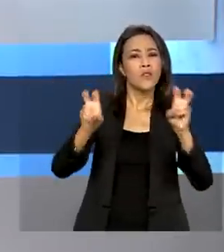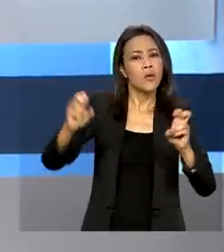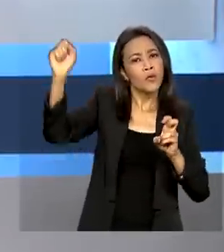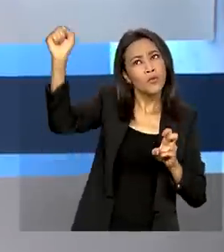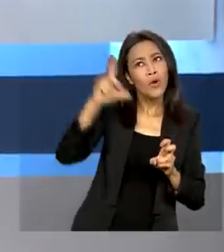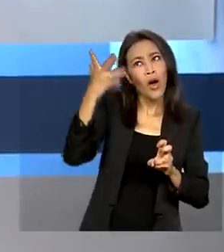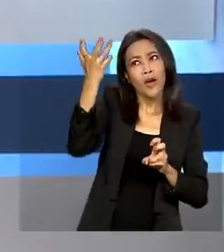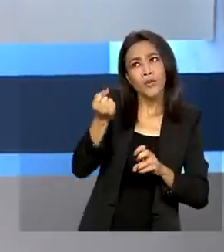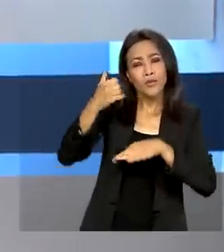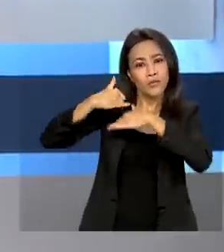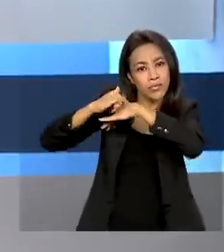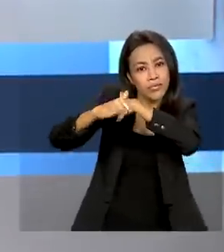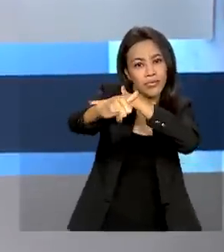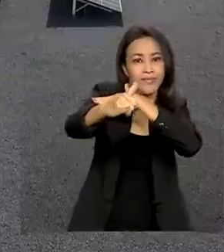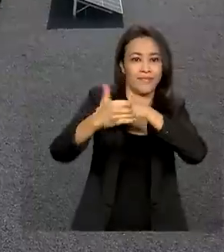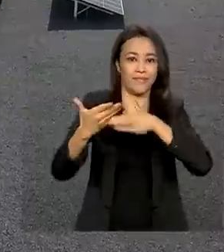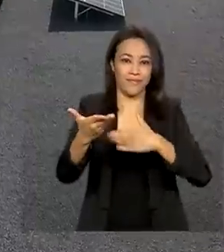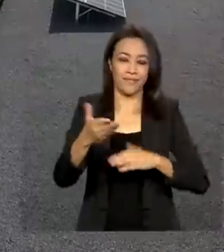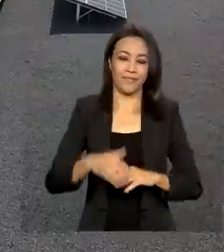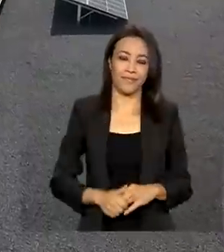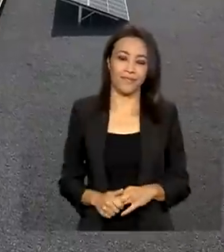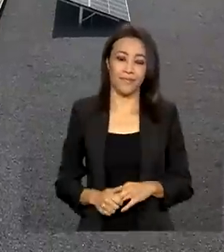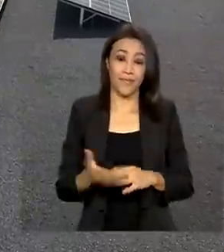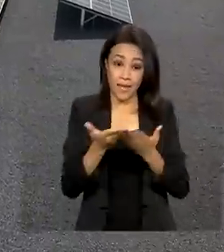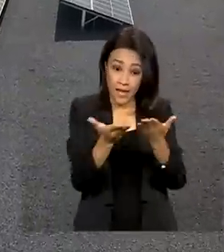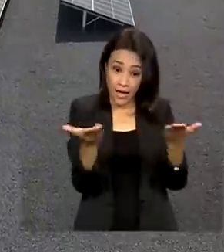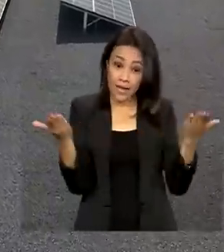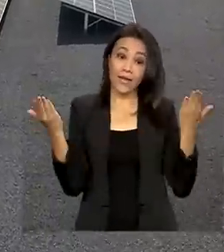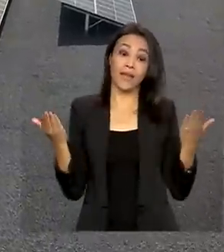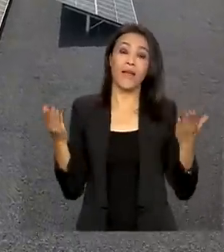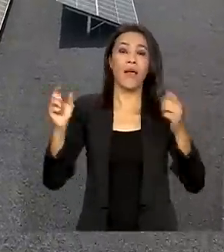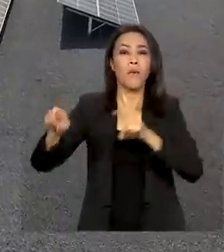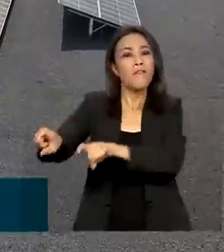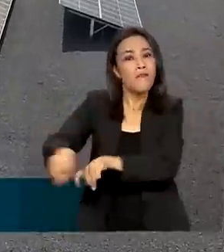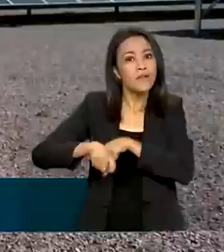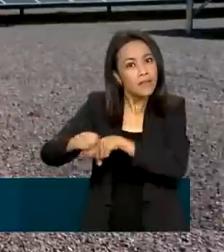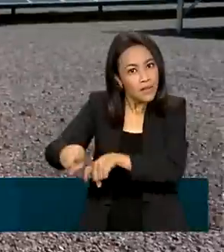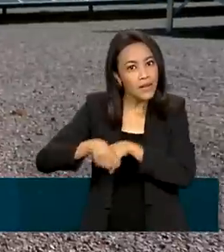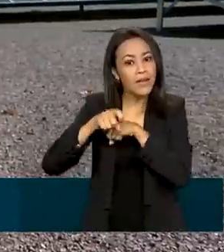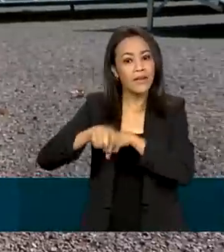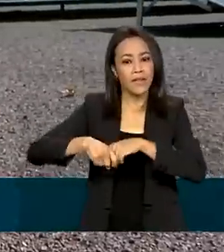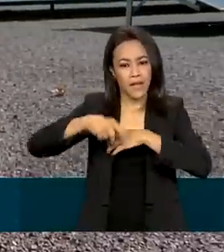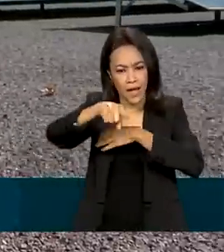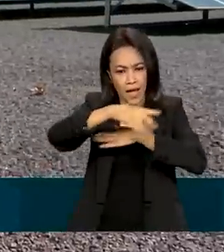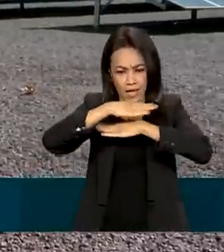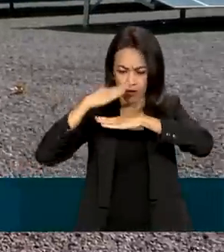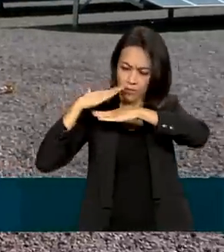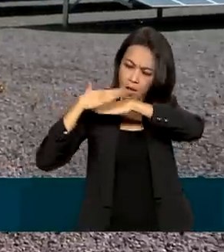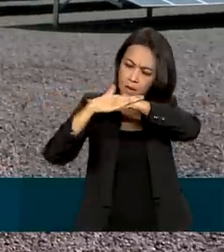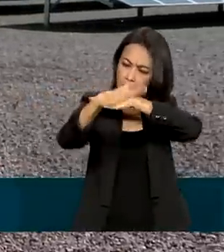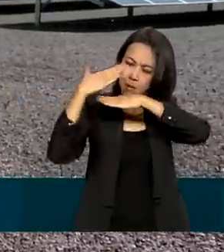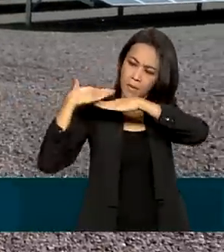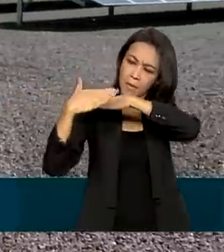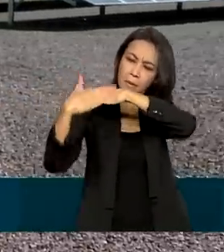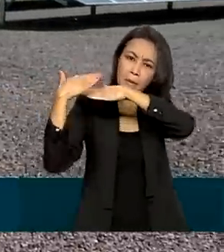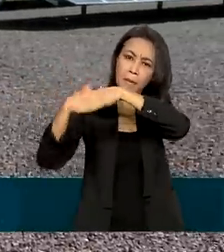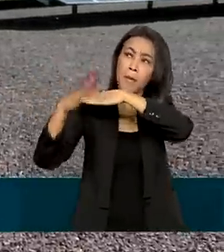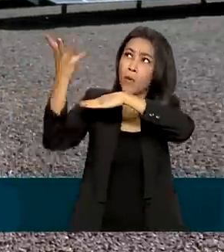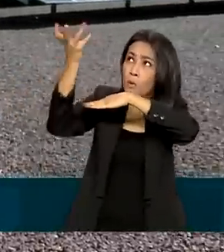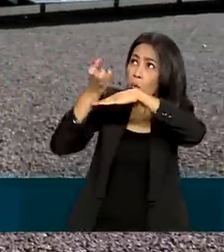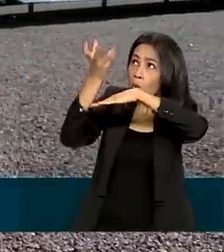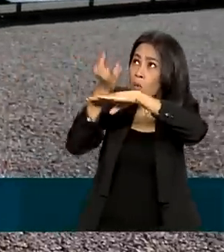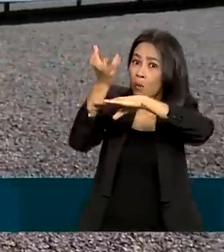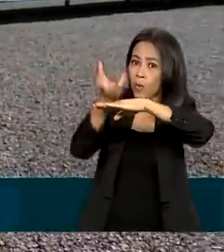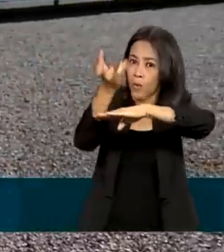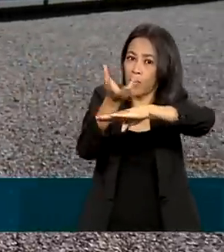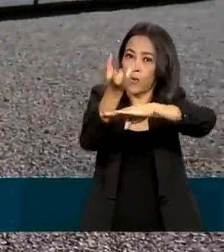fotovoltaica instalada. Aqui é uma fazenda solar. Essas placas são responsáveis por